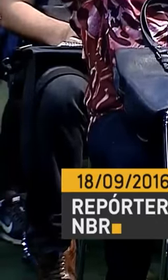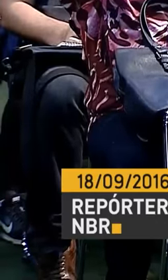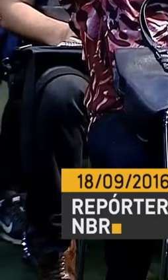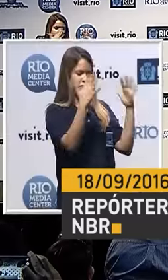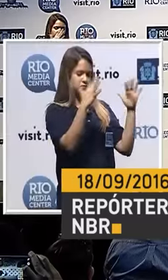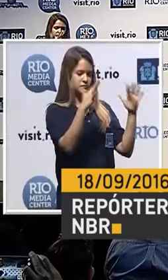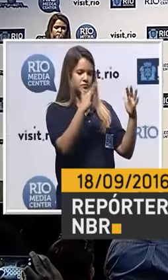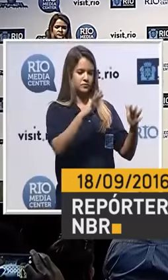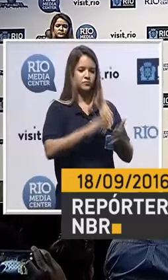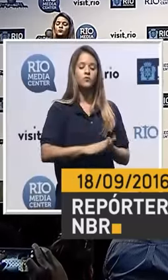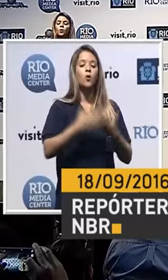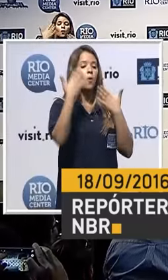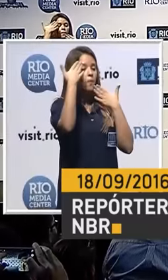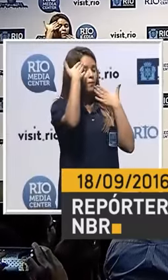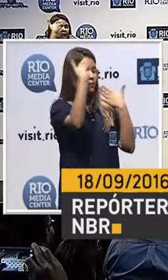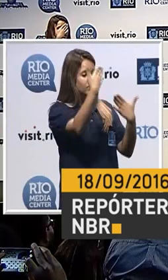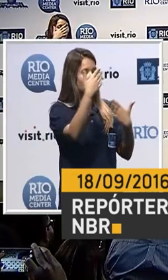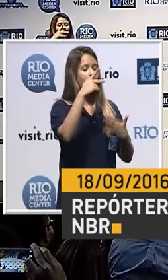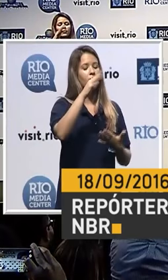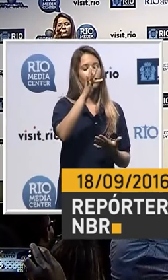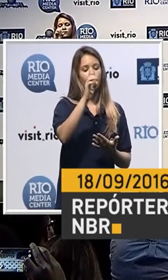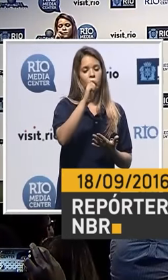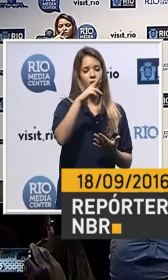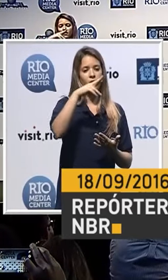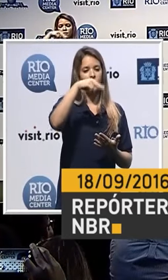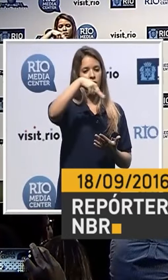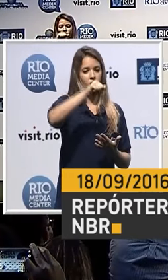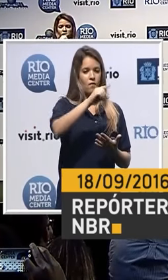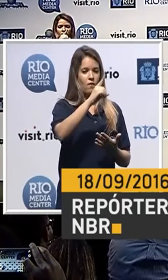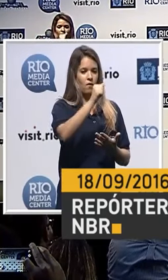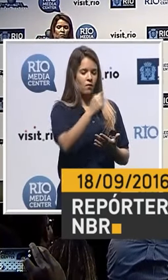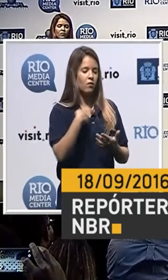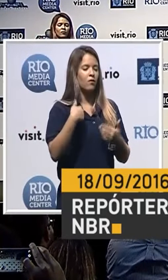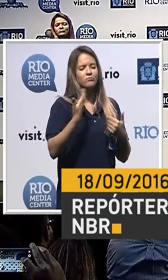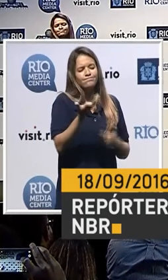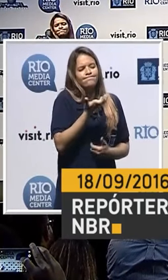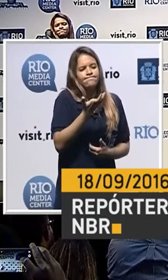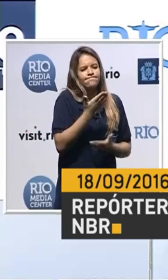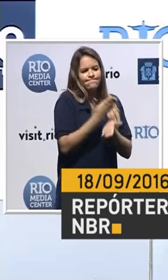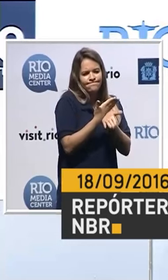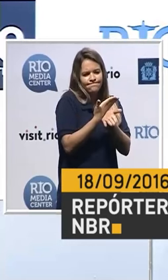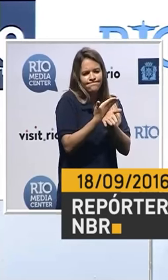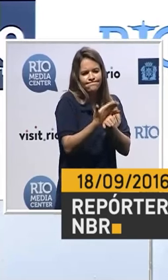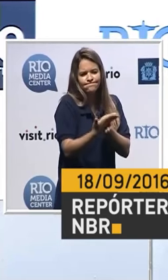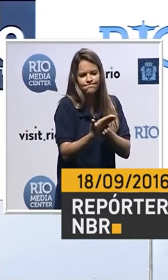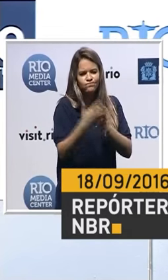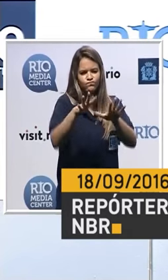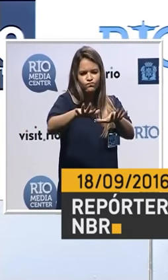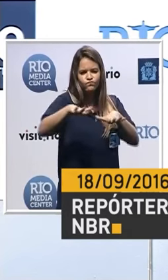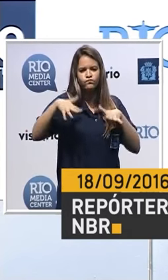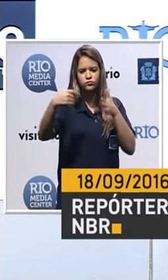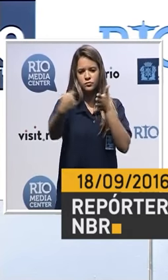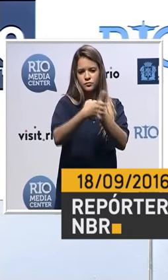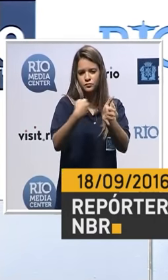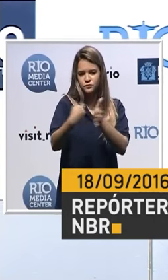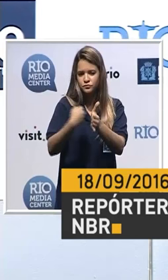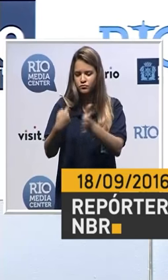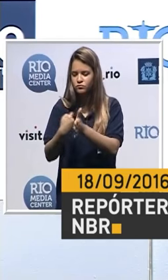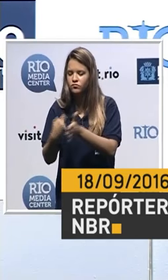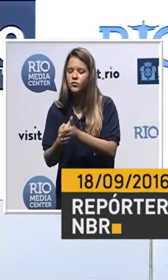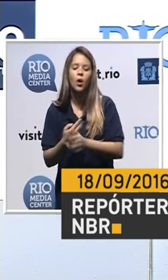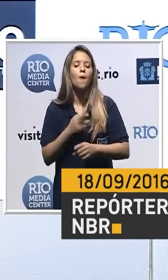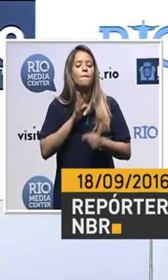Muito obrigado, Fernanda. Eu quero iniciar essa coletiva, essa apresentação sobre os